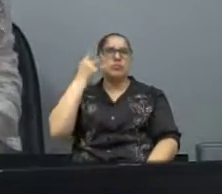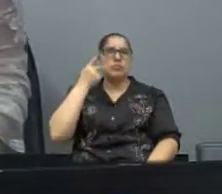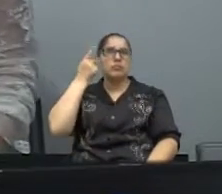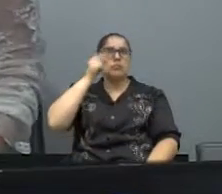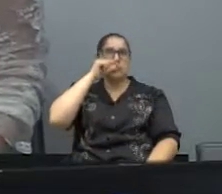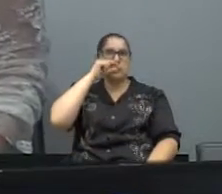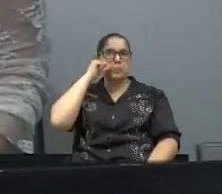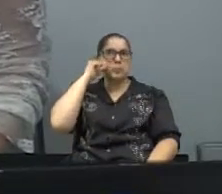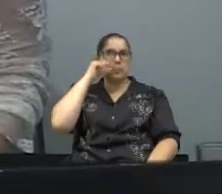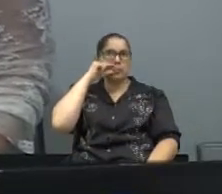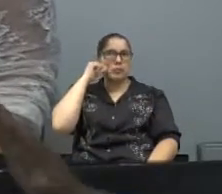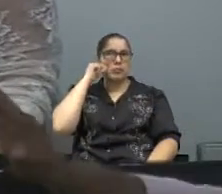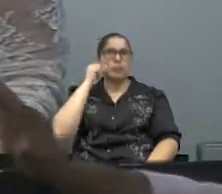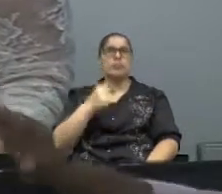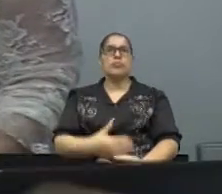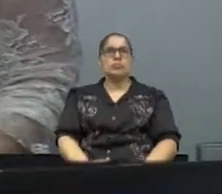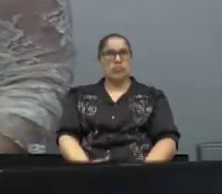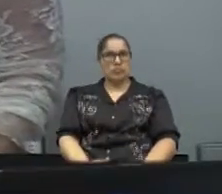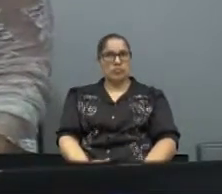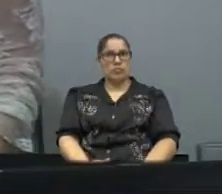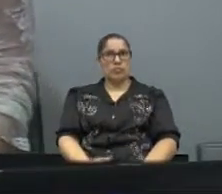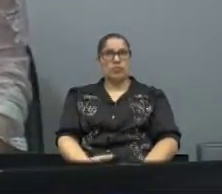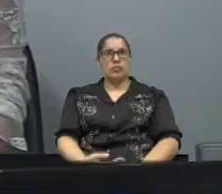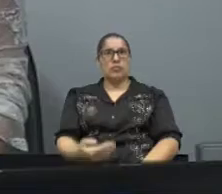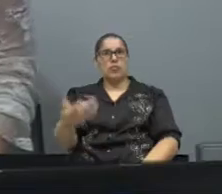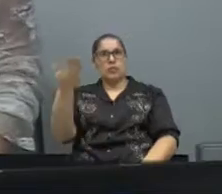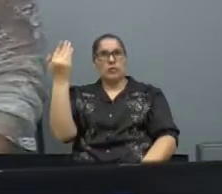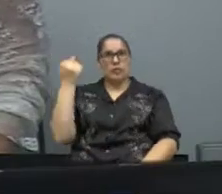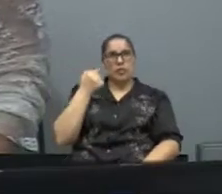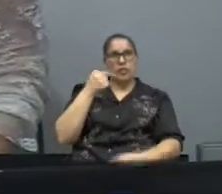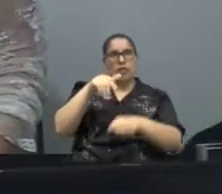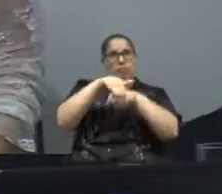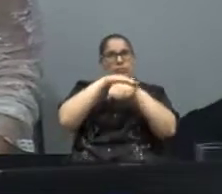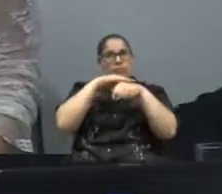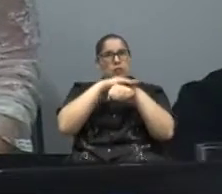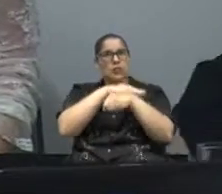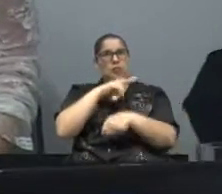parabéns. Quando você veio falar comigo a respeito,